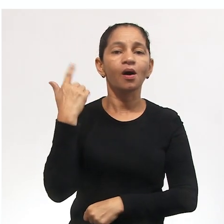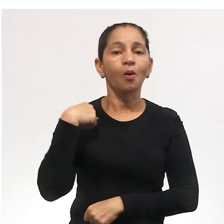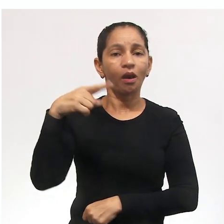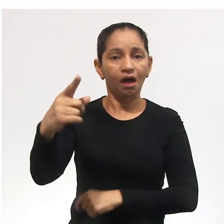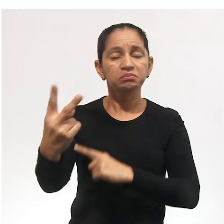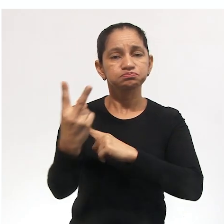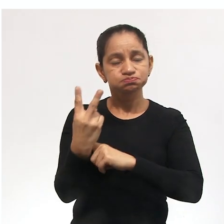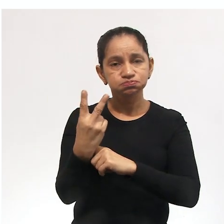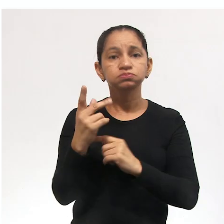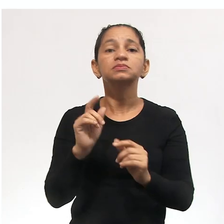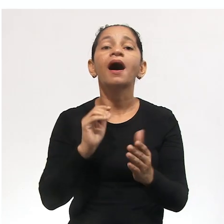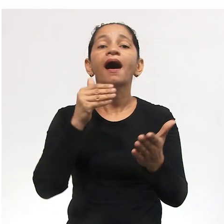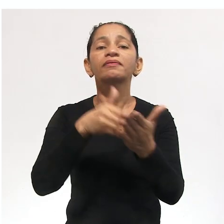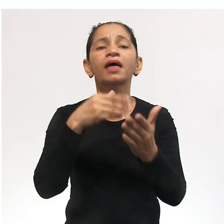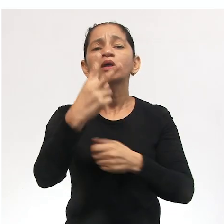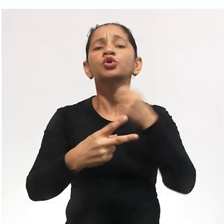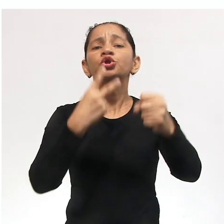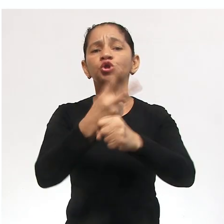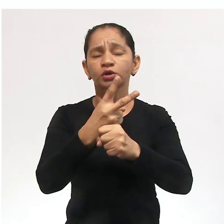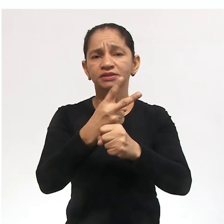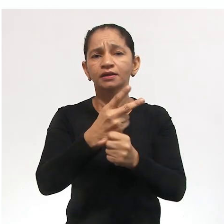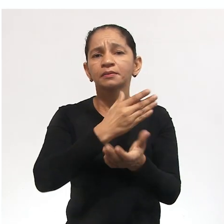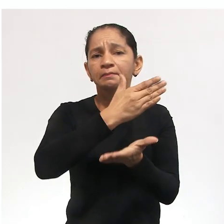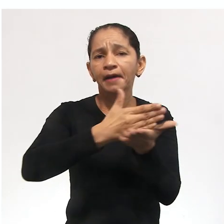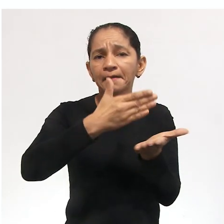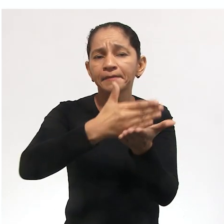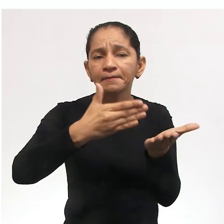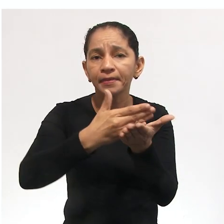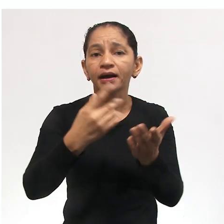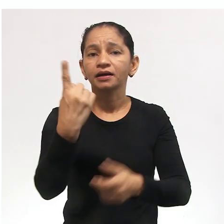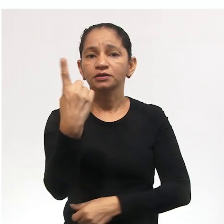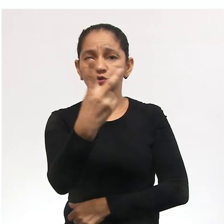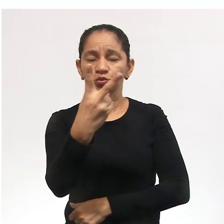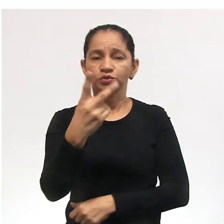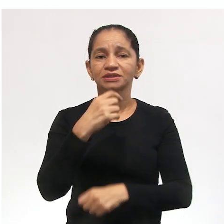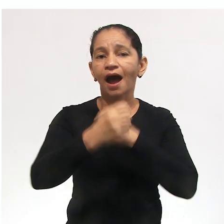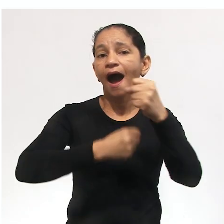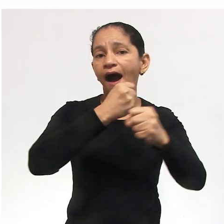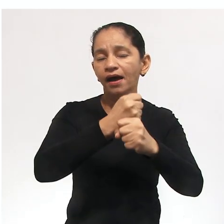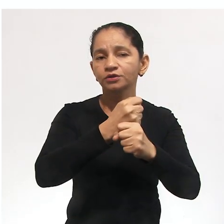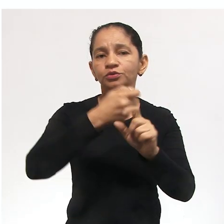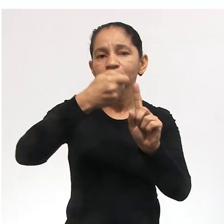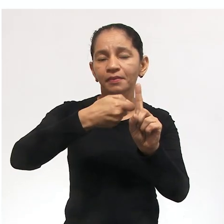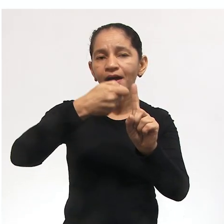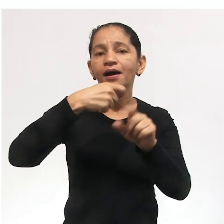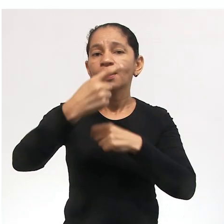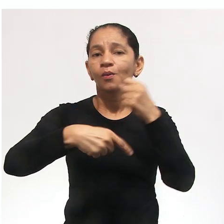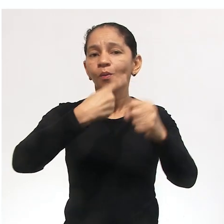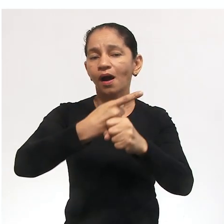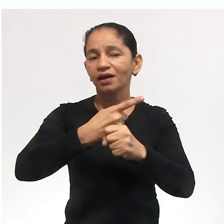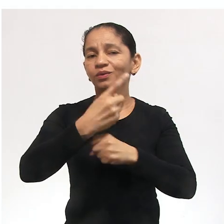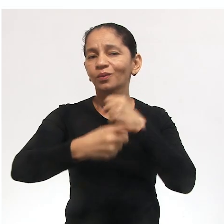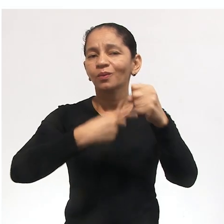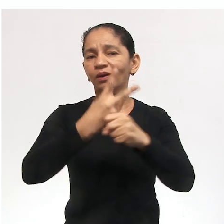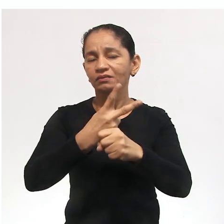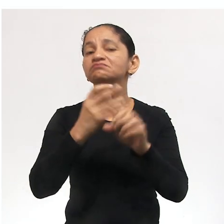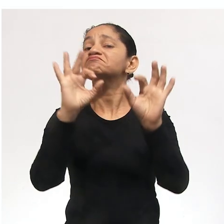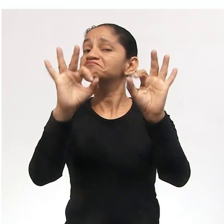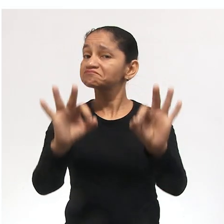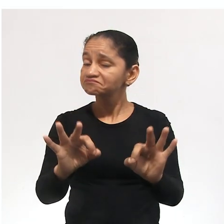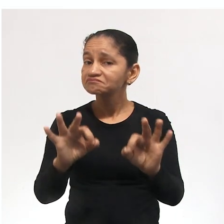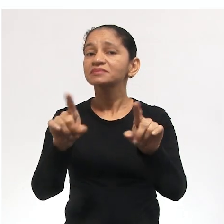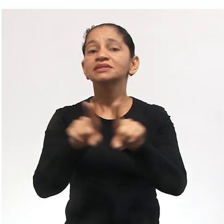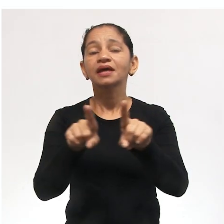juros de 12% ao ano. Aí aqui está a sacada do exercício. Para fins didáticos, foi considerado que o pagamento dos juros e